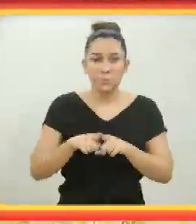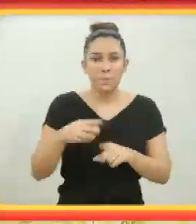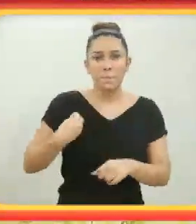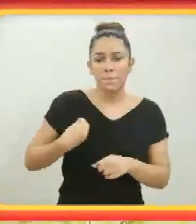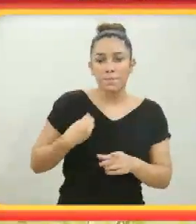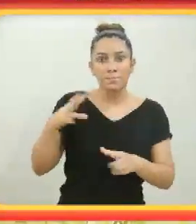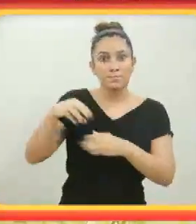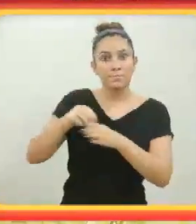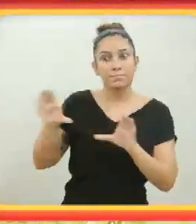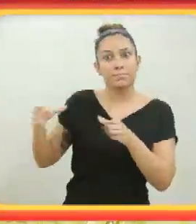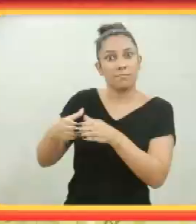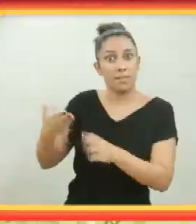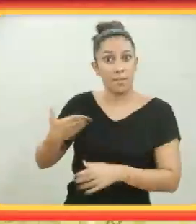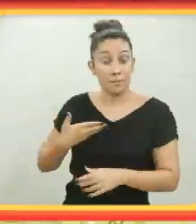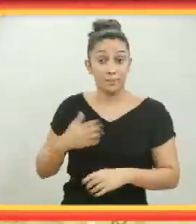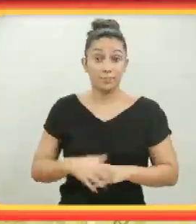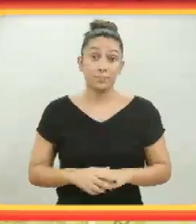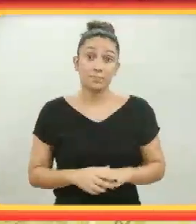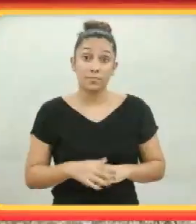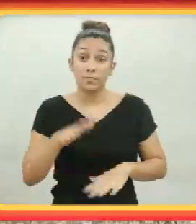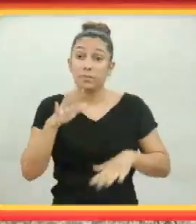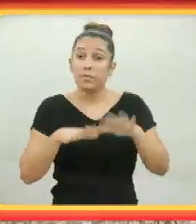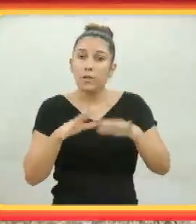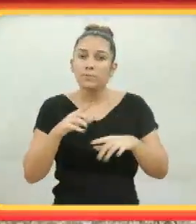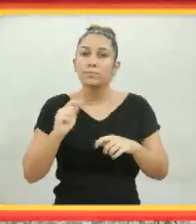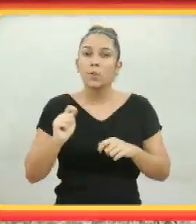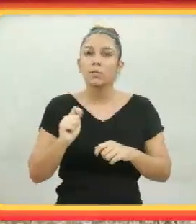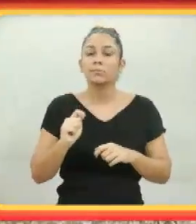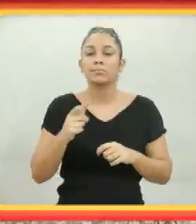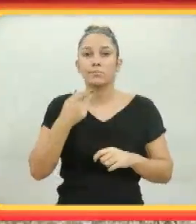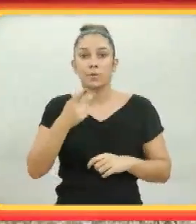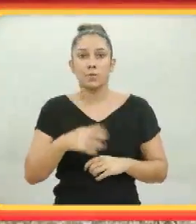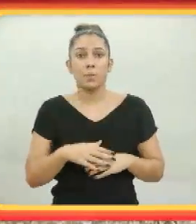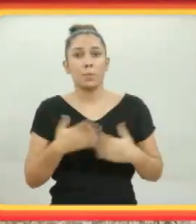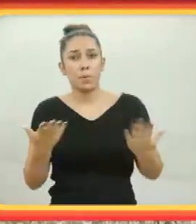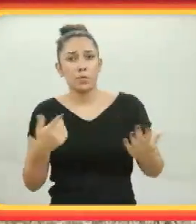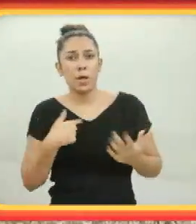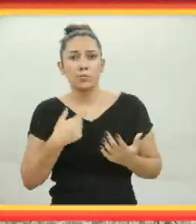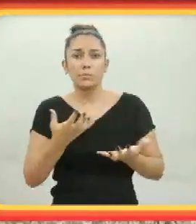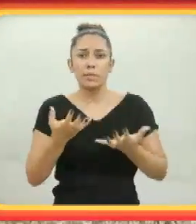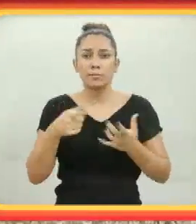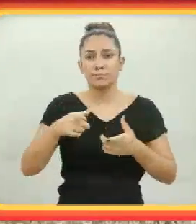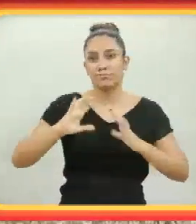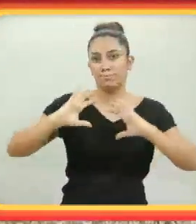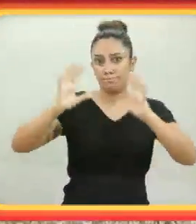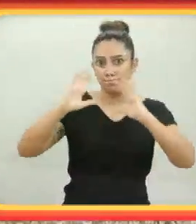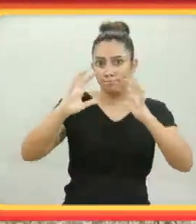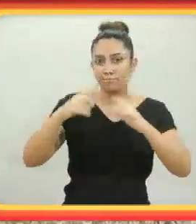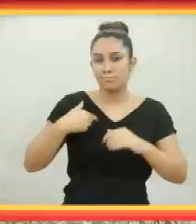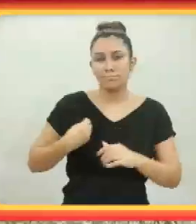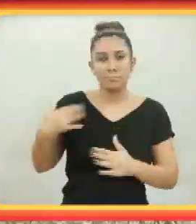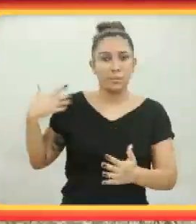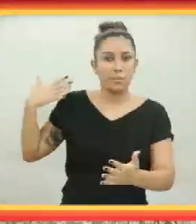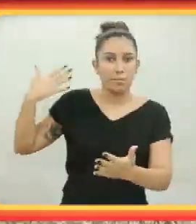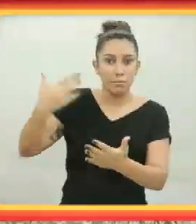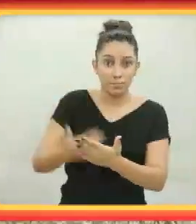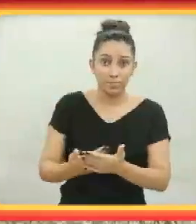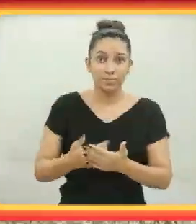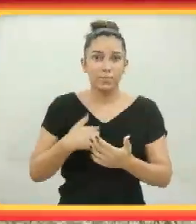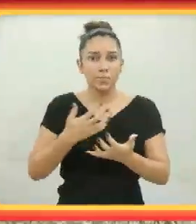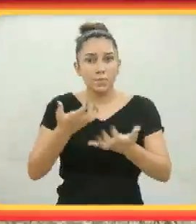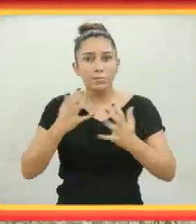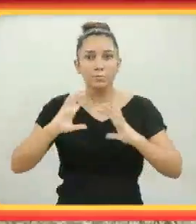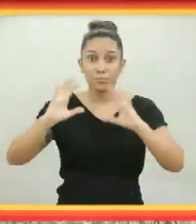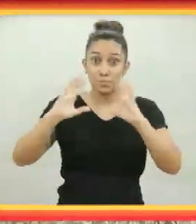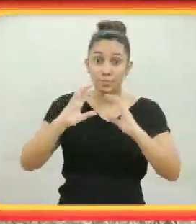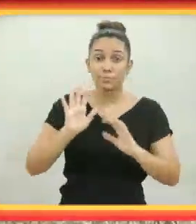essa oportunidade na adolescência de participar com os colegas, talvez hoje não teria essa frustração de, poxa, eu queria tanto ter jogado vôlei na minha vida,